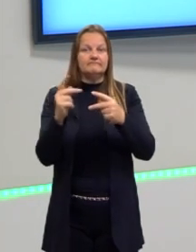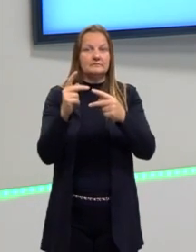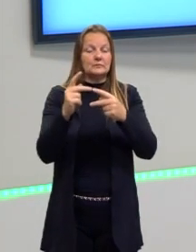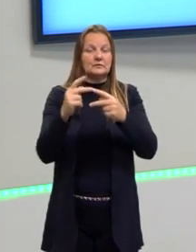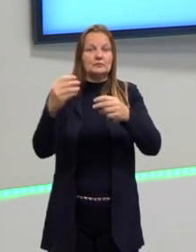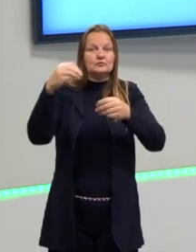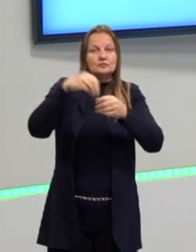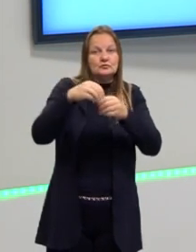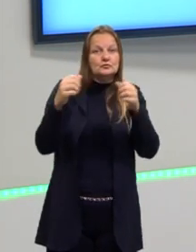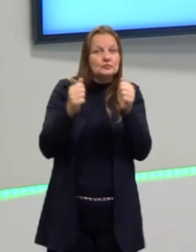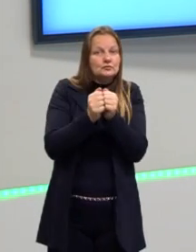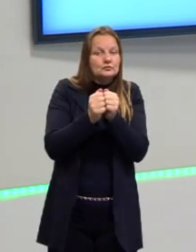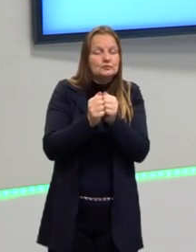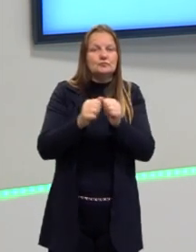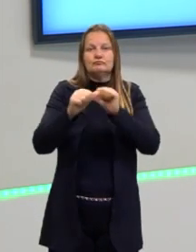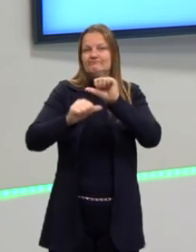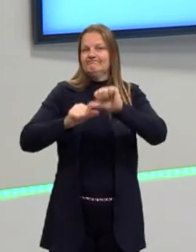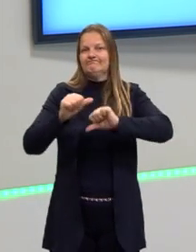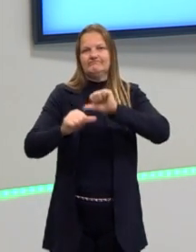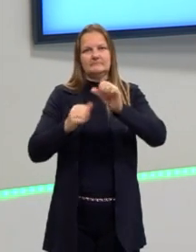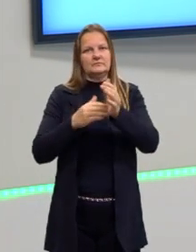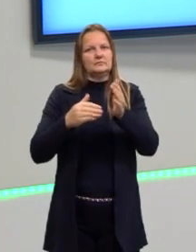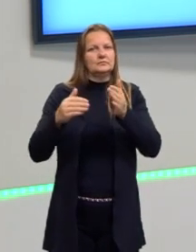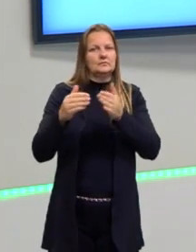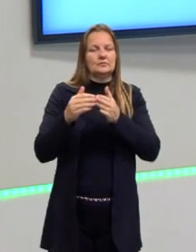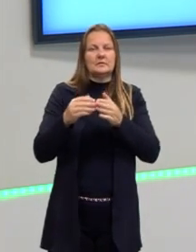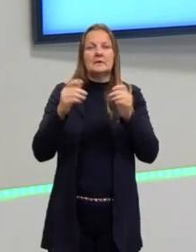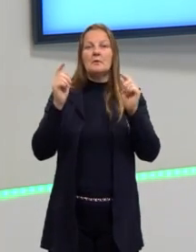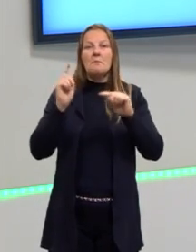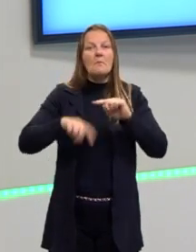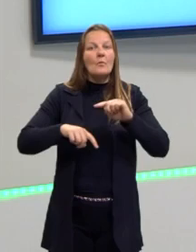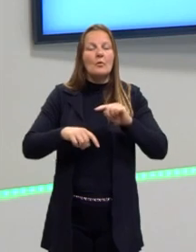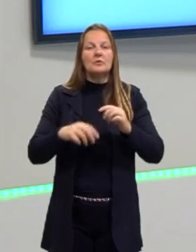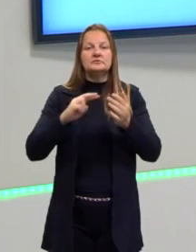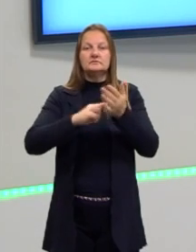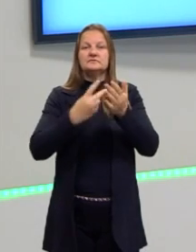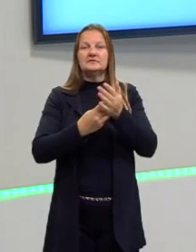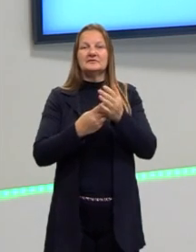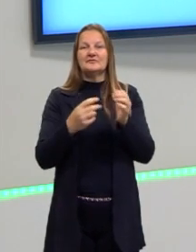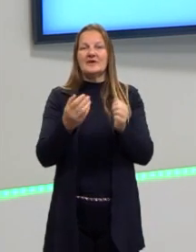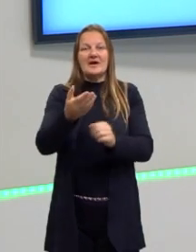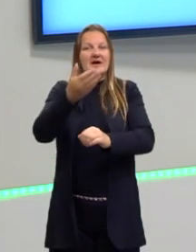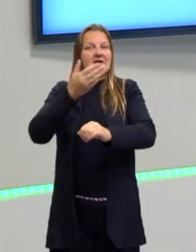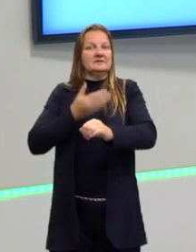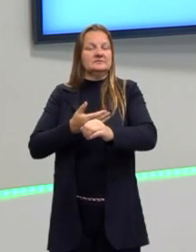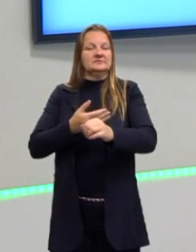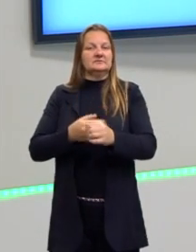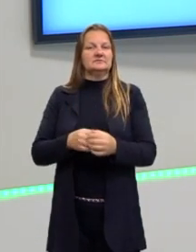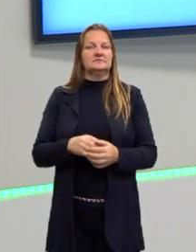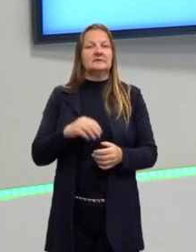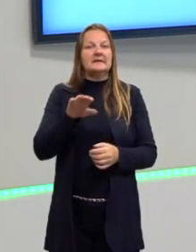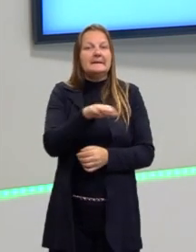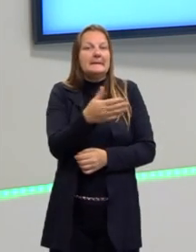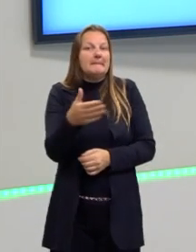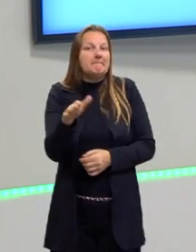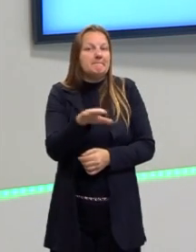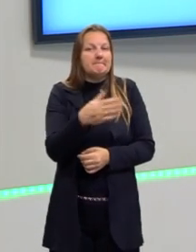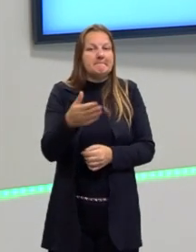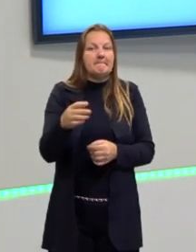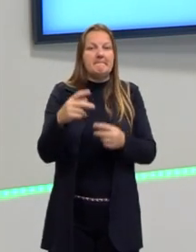que eu disse para vocês lá no início eu não posso dar um significado para aquela preposição